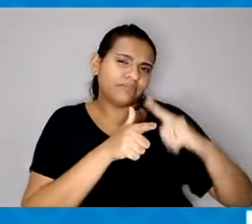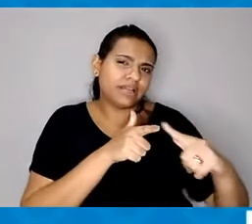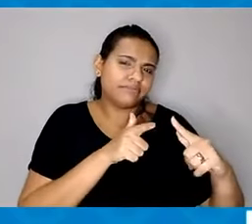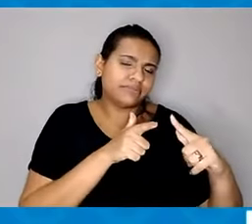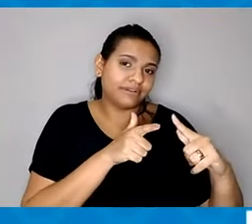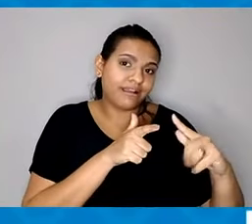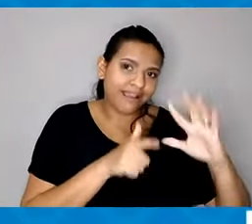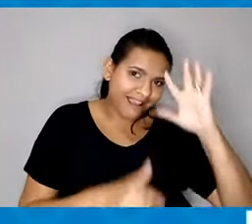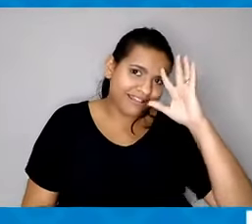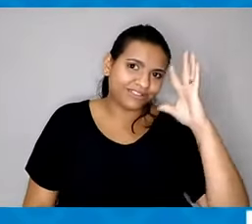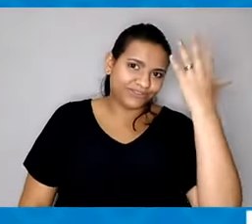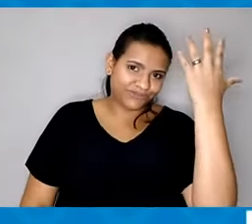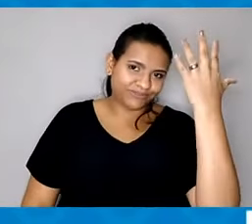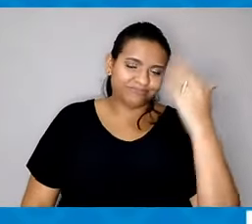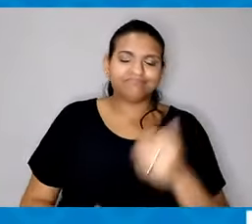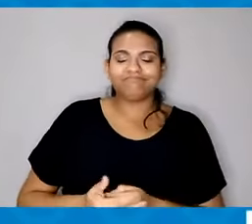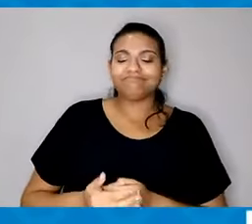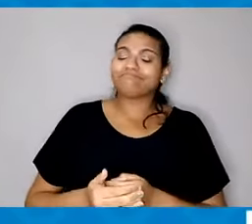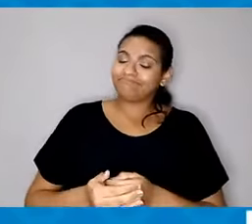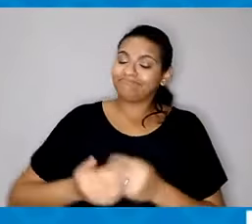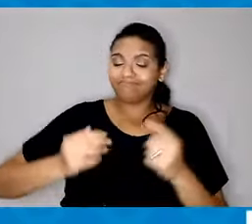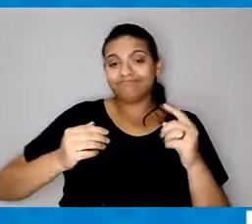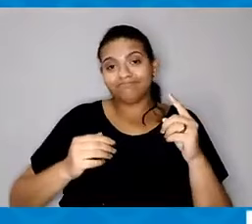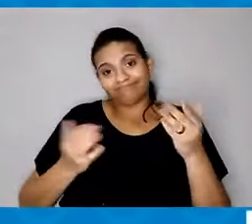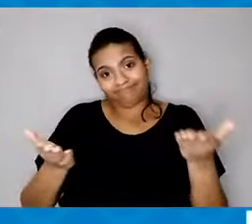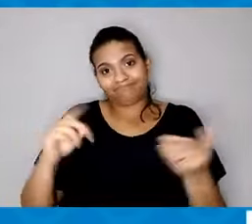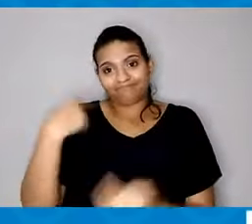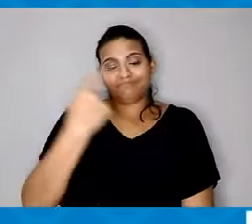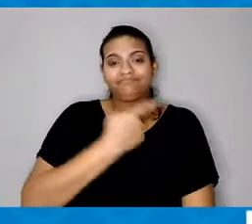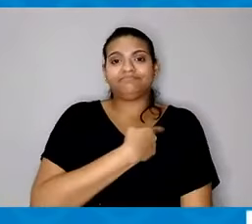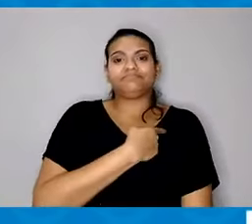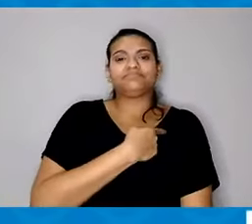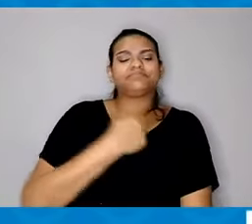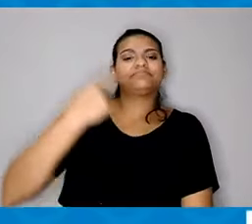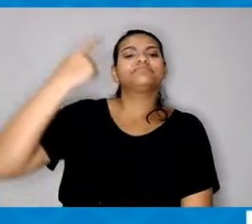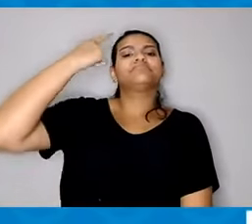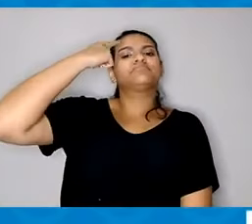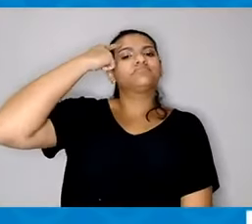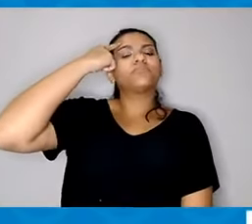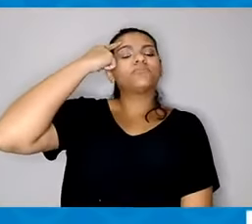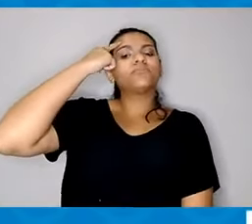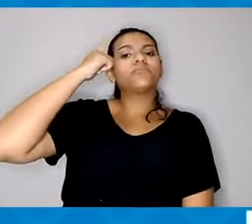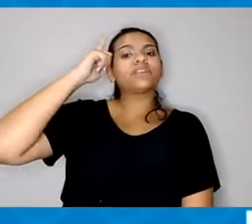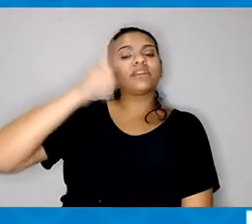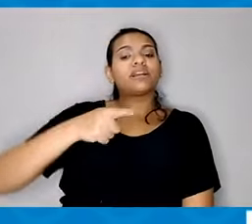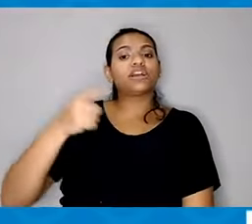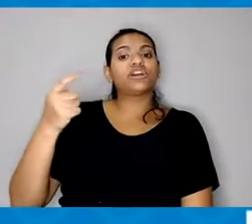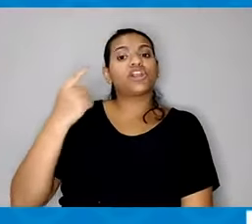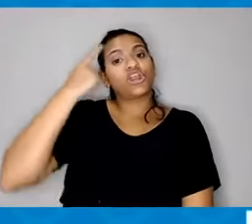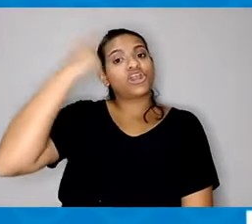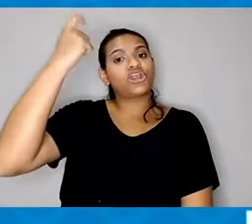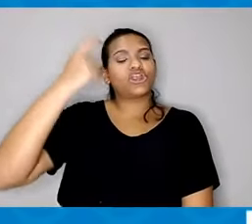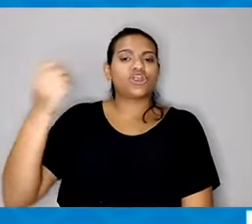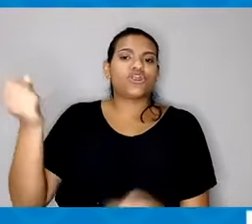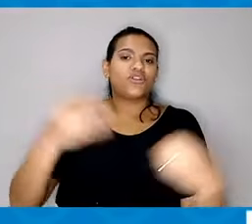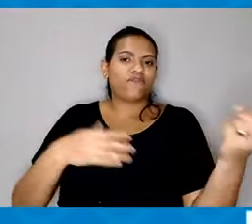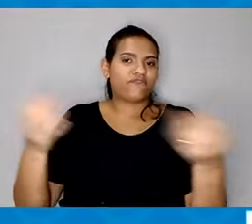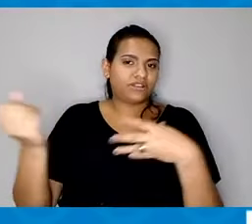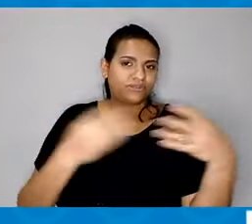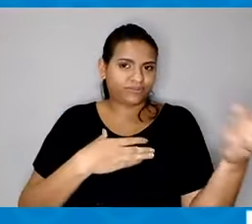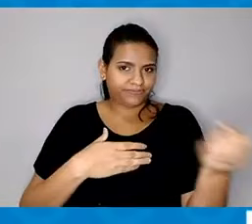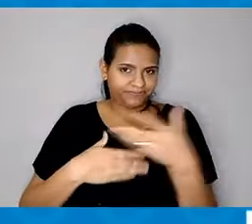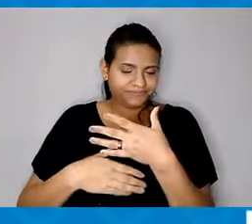posição que aponta para uma visão mais inovadora dos sistemas de educação, onde